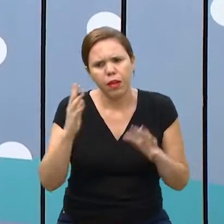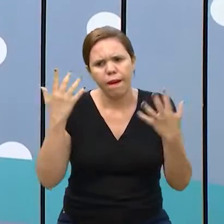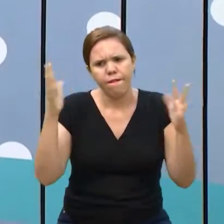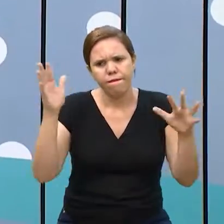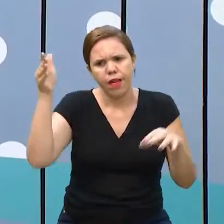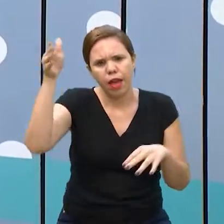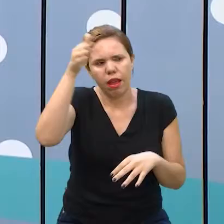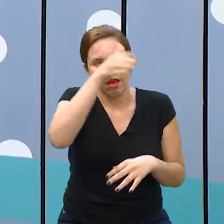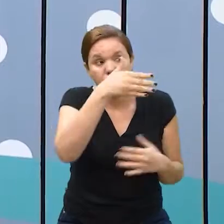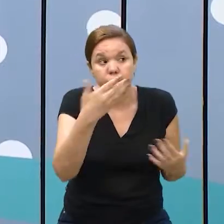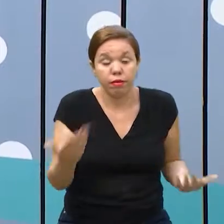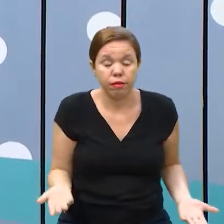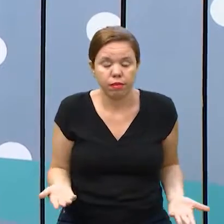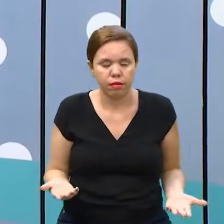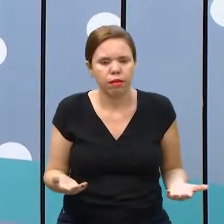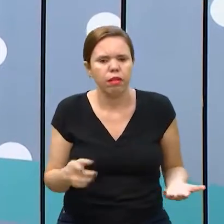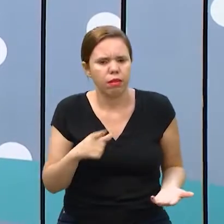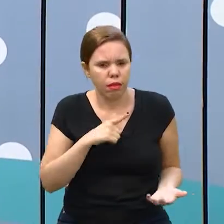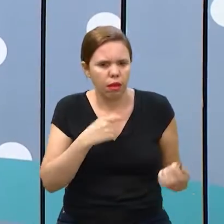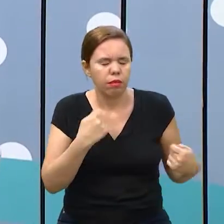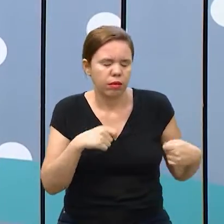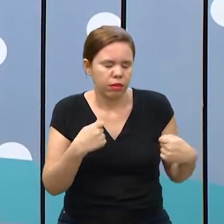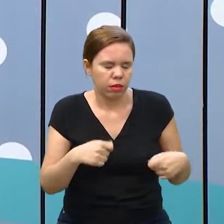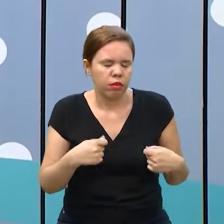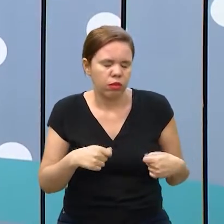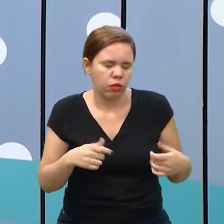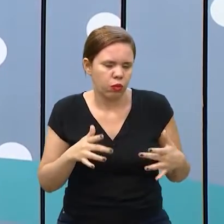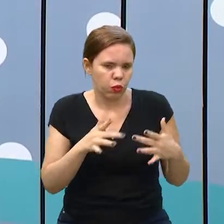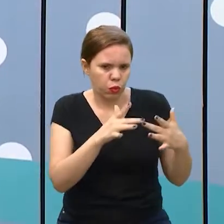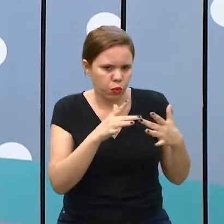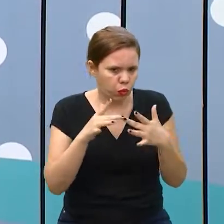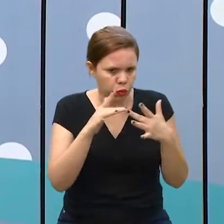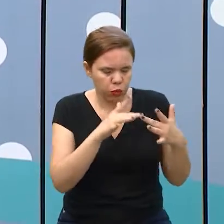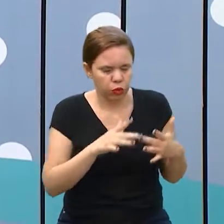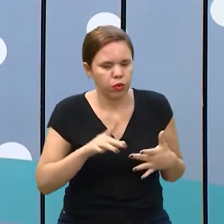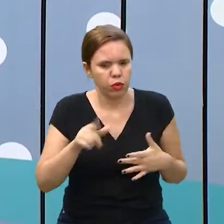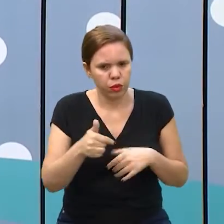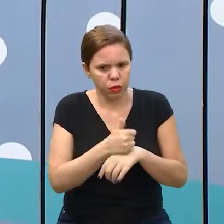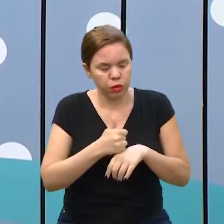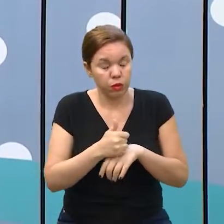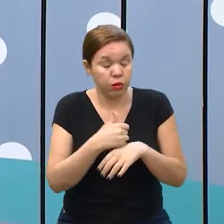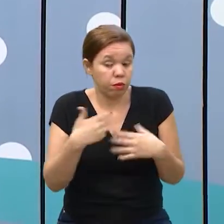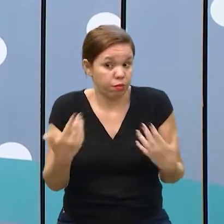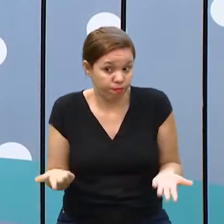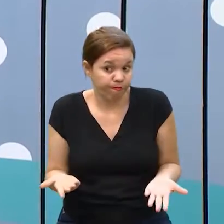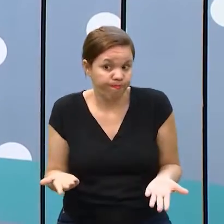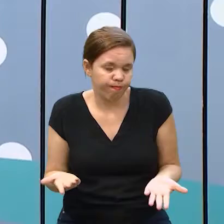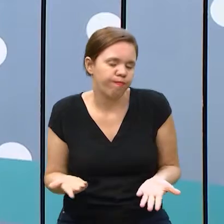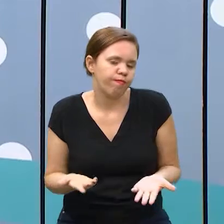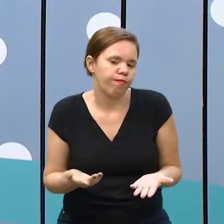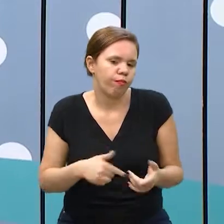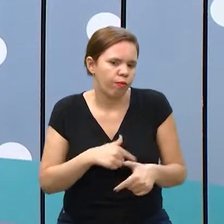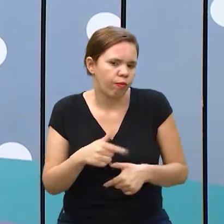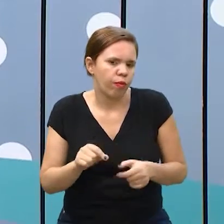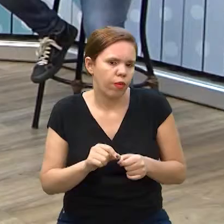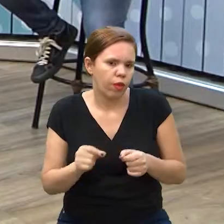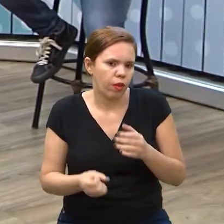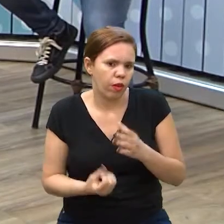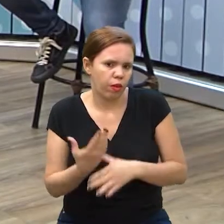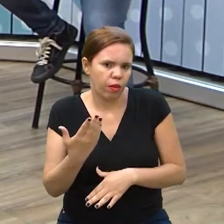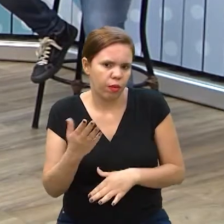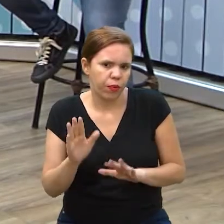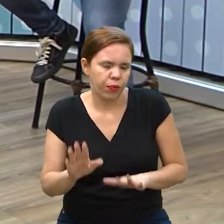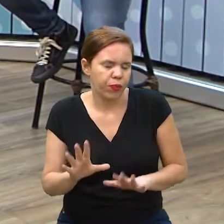de eventos, né? Então tem uma necessidade de conexão muito grande para essa profissão, para essa